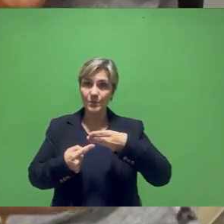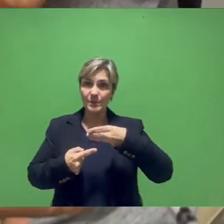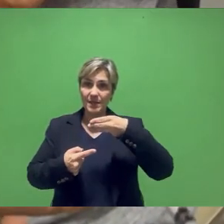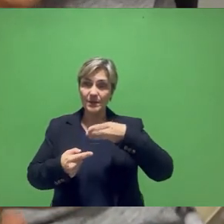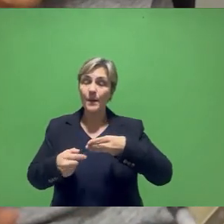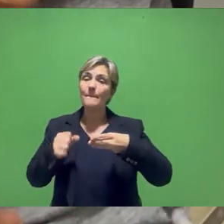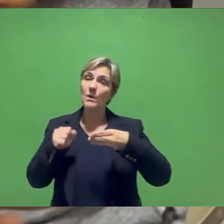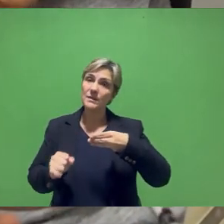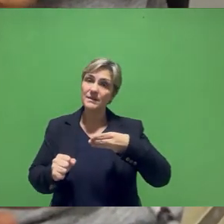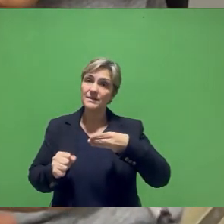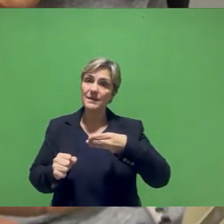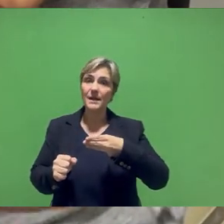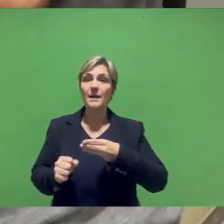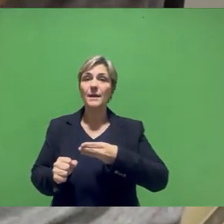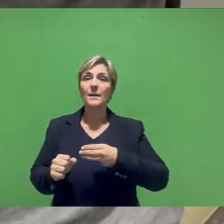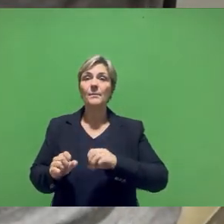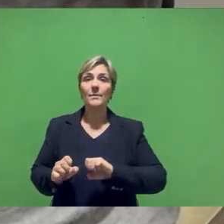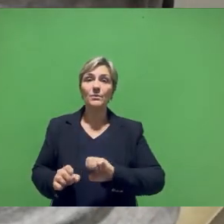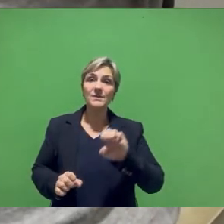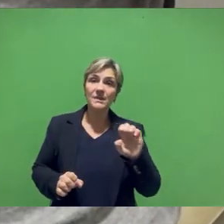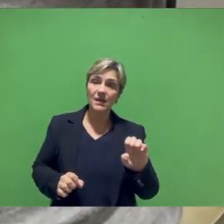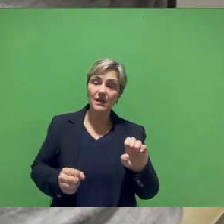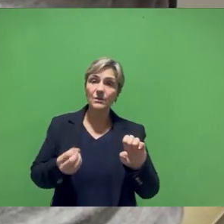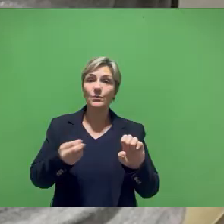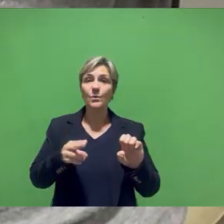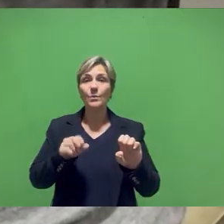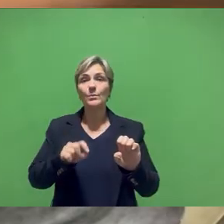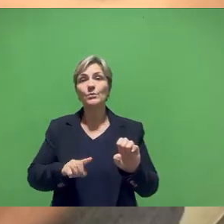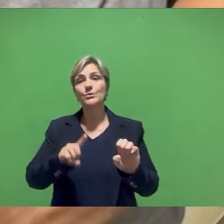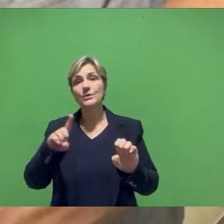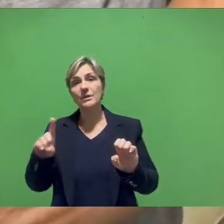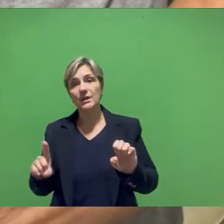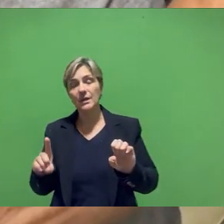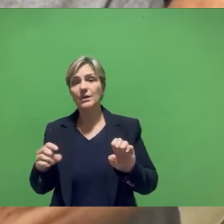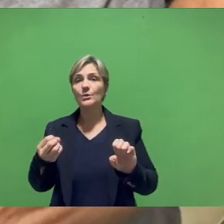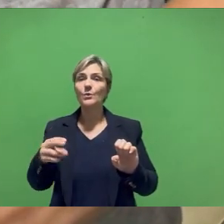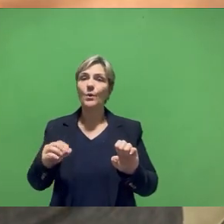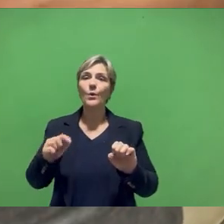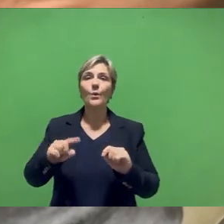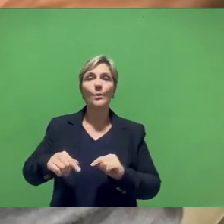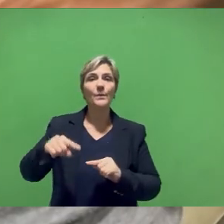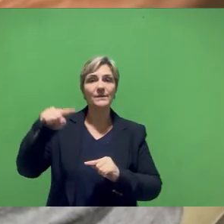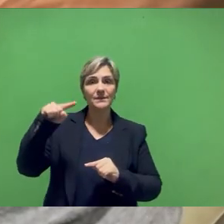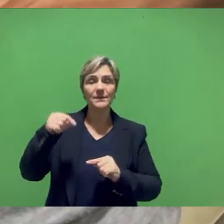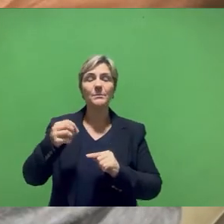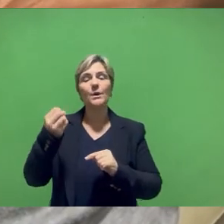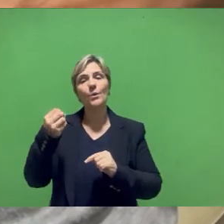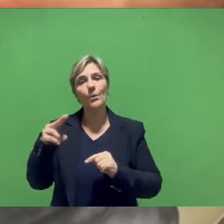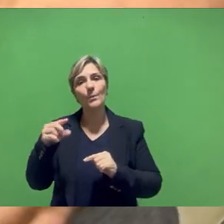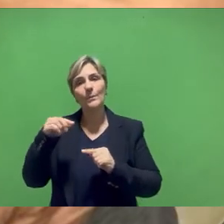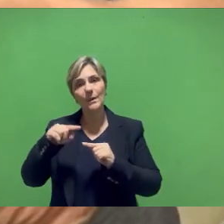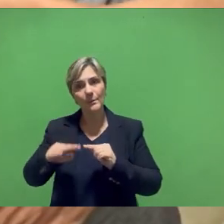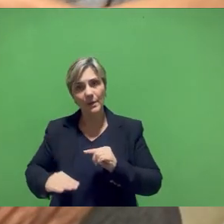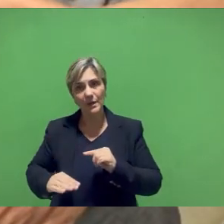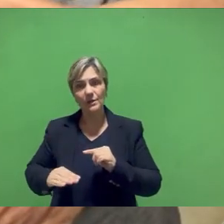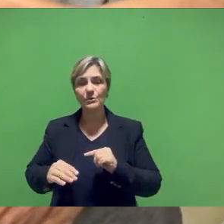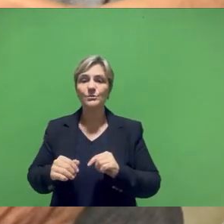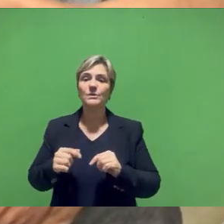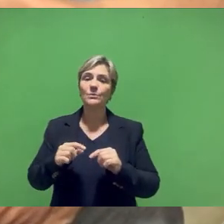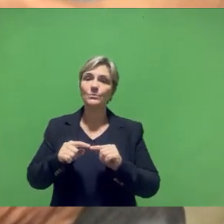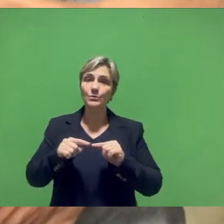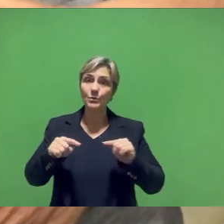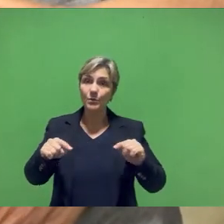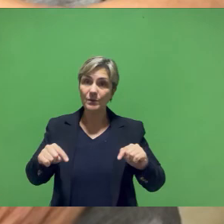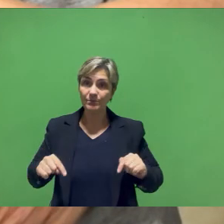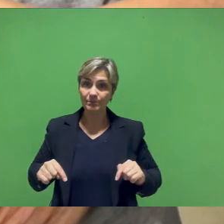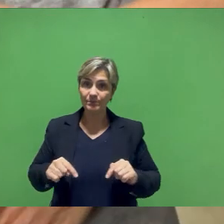pode ser 3 dedos para o lado esquerdo, 3 dedos para o lado direito, 3 dedos para baixo, 3 dedos para cima. Então, essa faixa